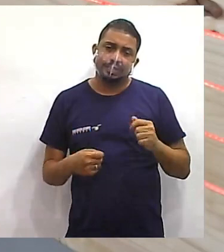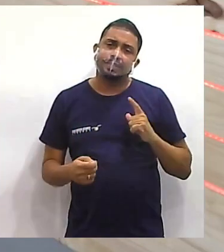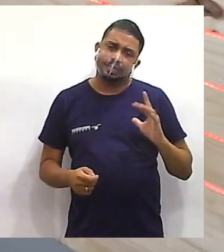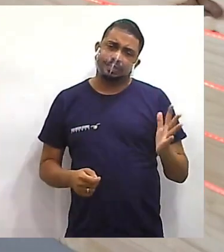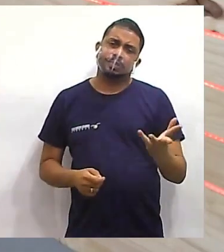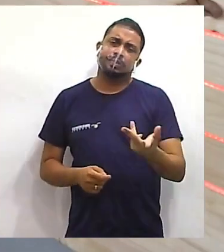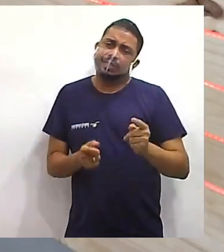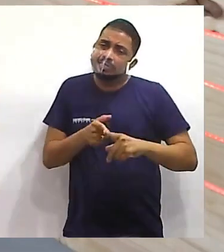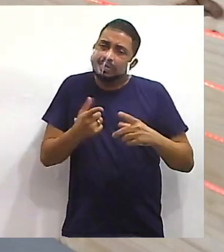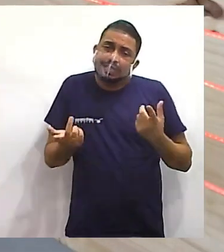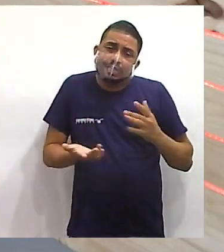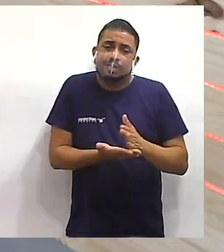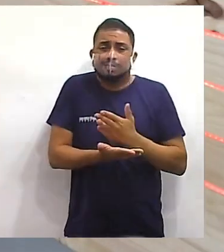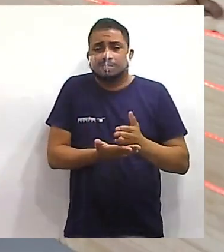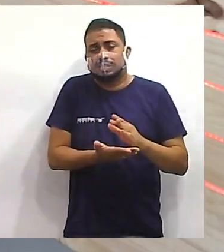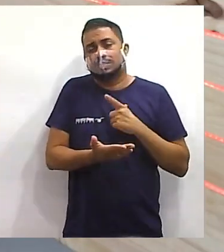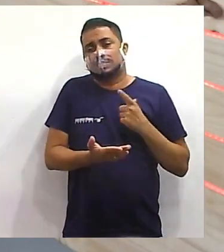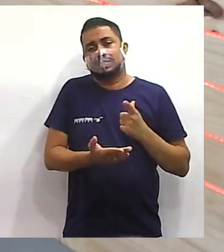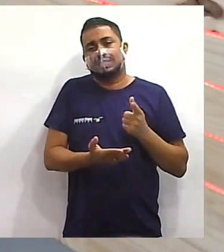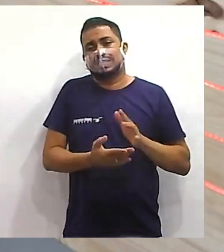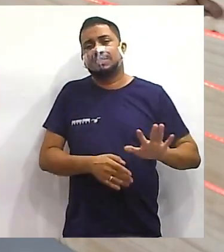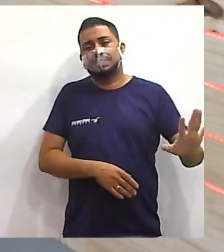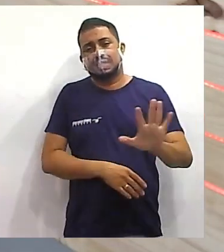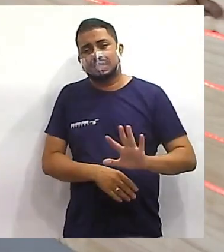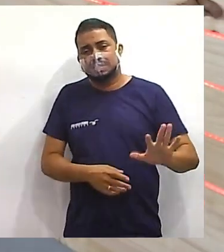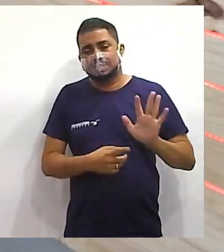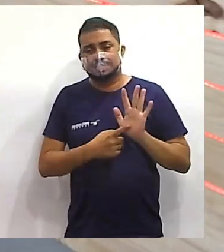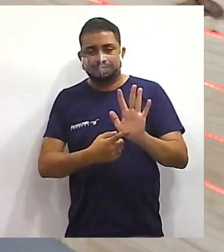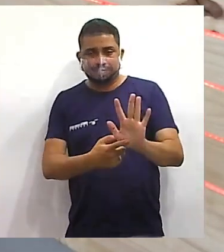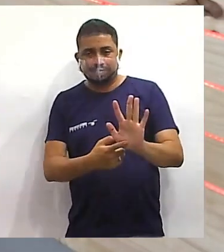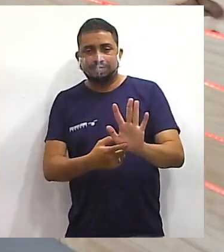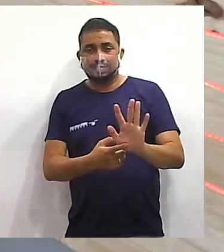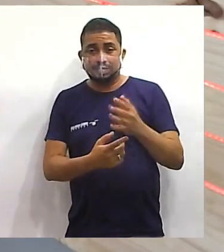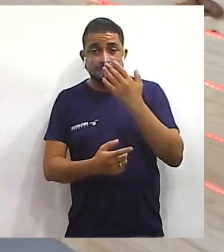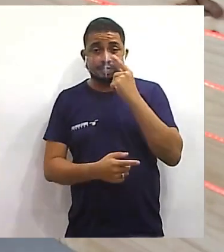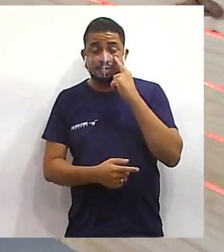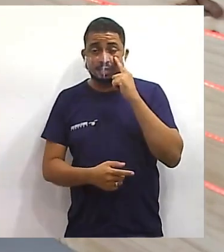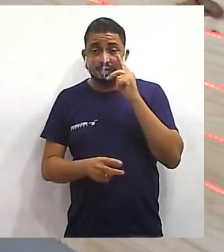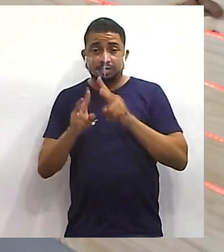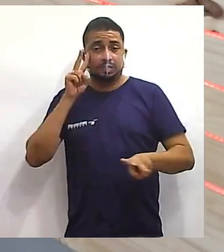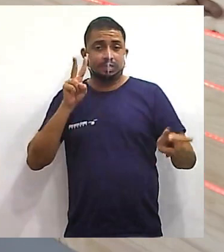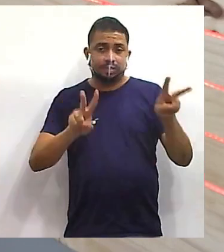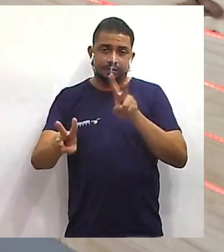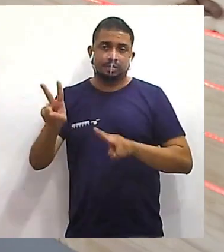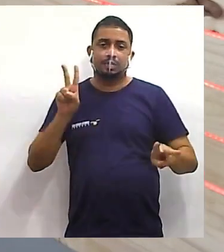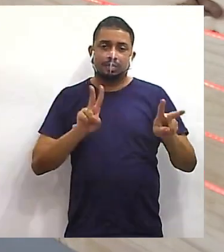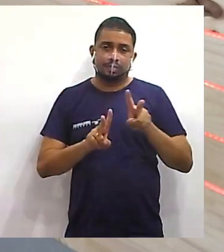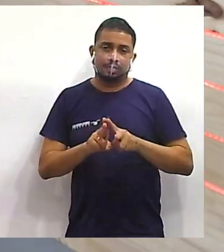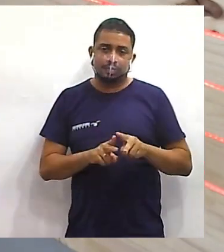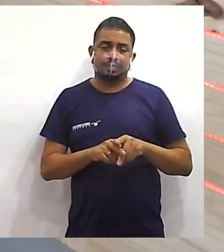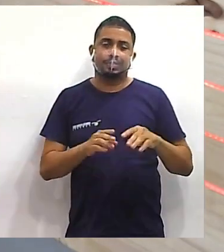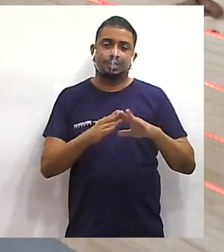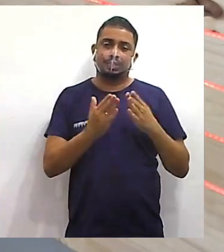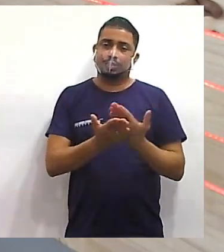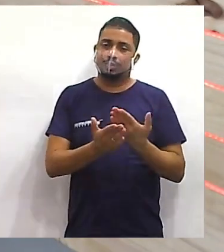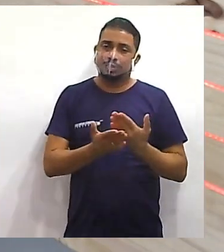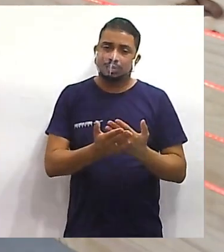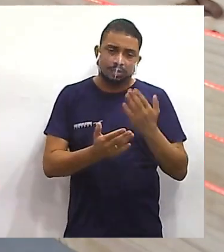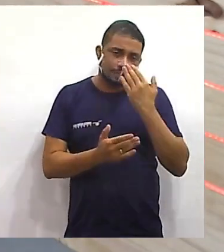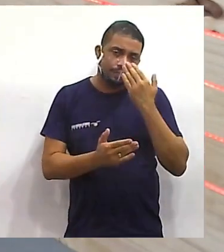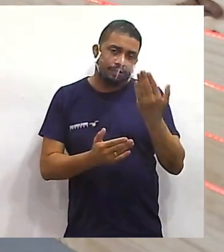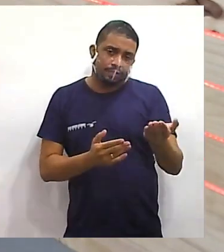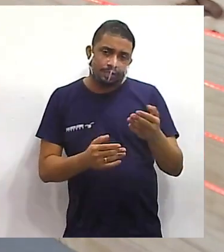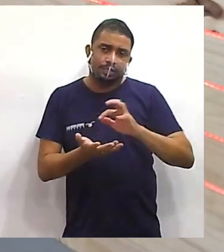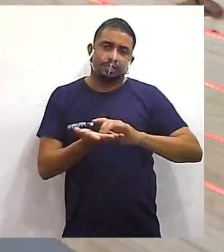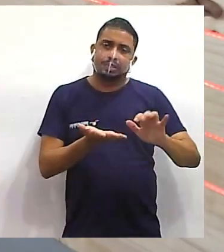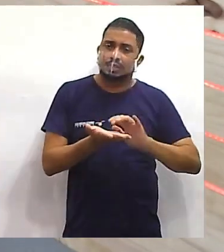elas não têm esse espaço, né, que é um espaço de transparência que ele fica visível, né? Lá no pátio da escola, ou na frente da secretaria, ou na